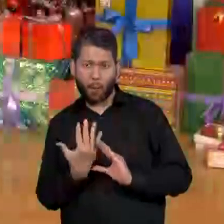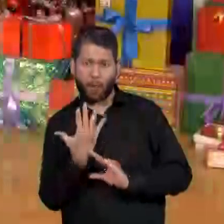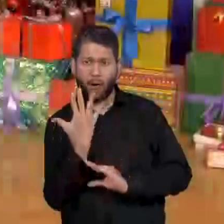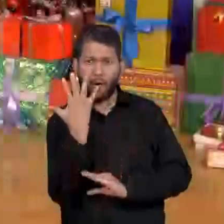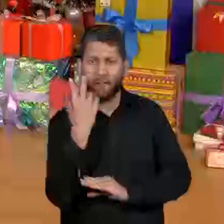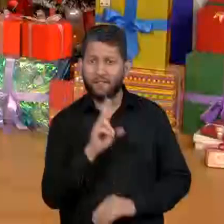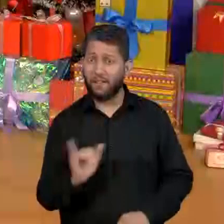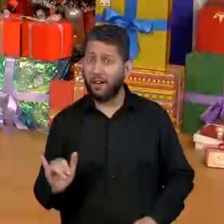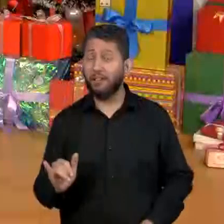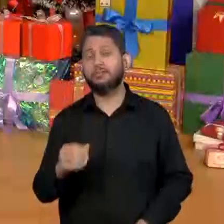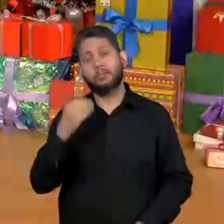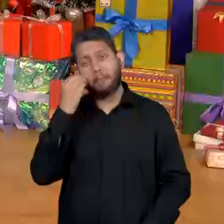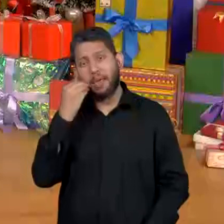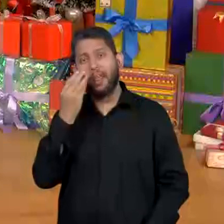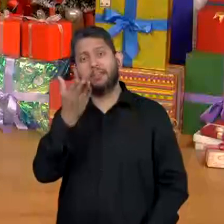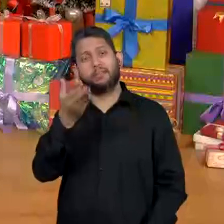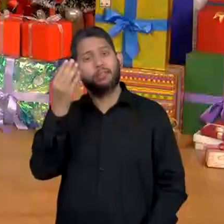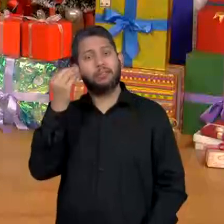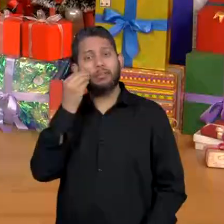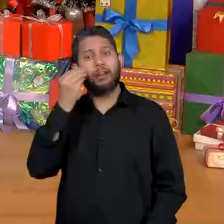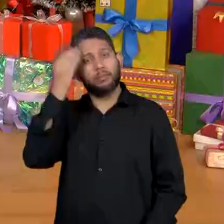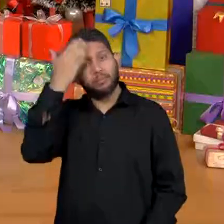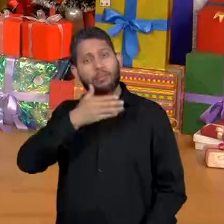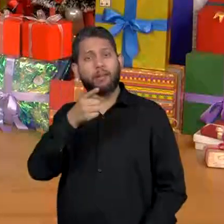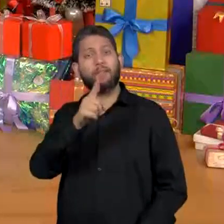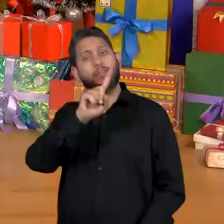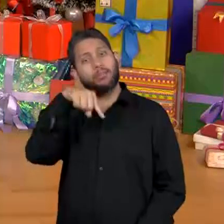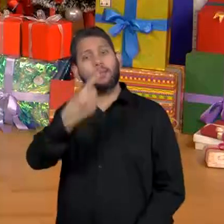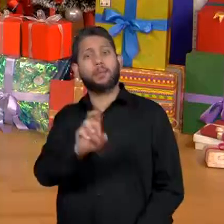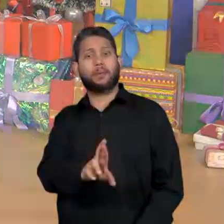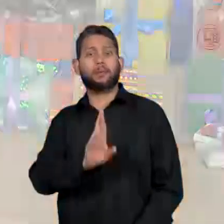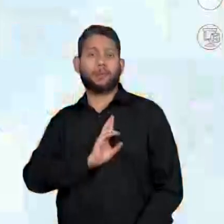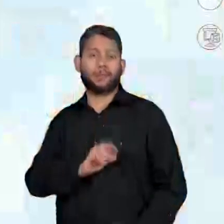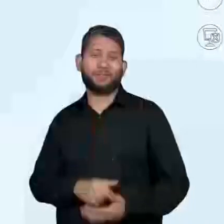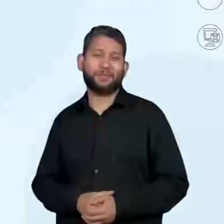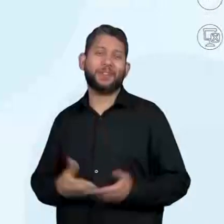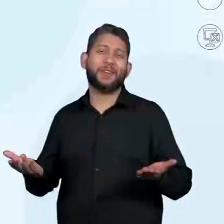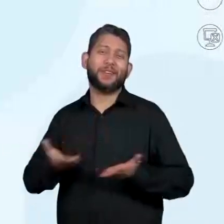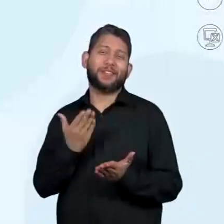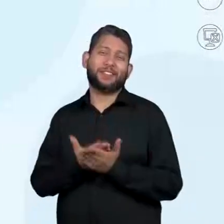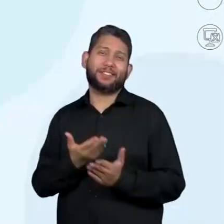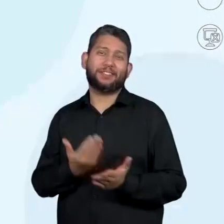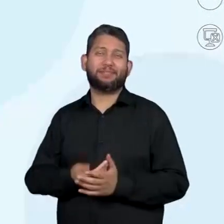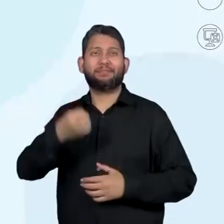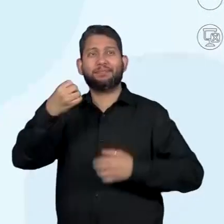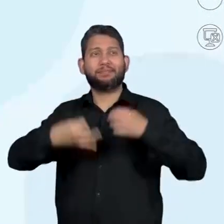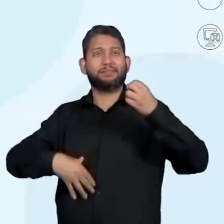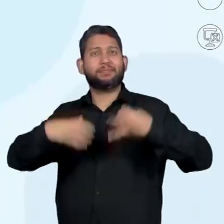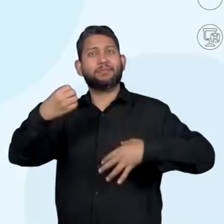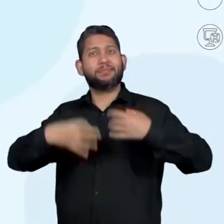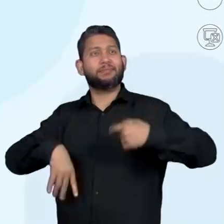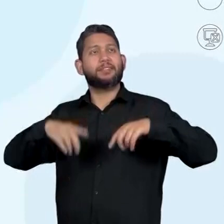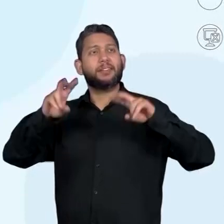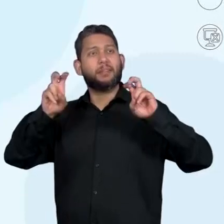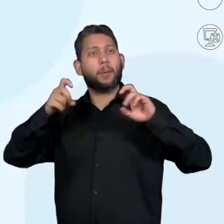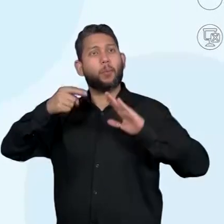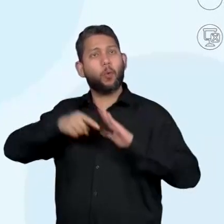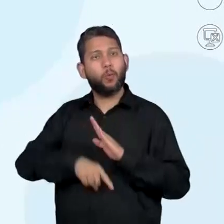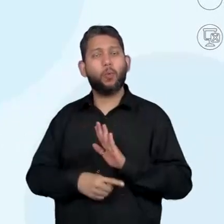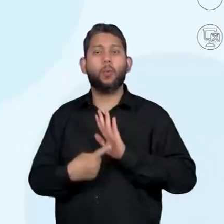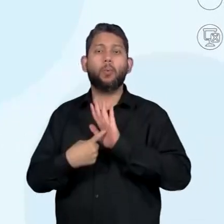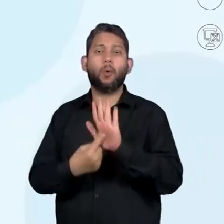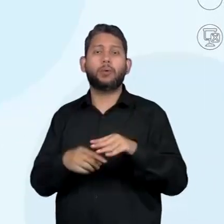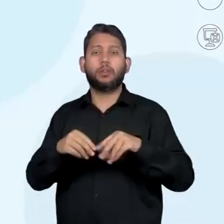a experiência para que vocês possam fazer, hein? Mas olha, hoje nós aprofundamos novamente aí o conhecimento sobre os